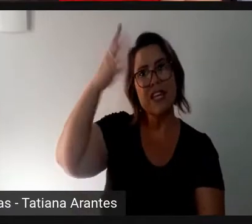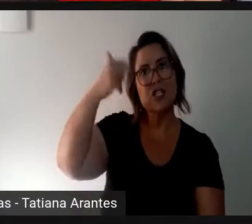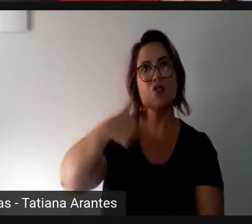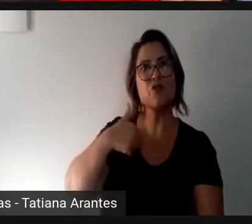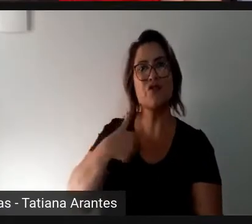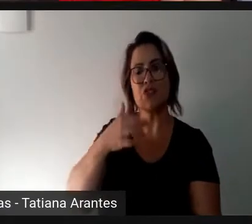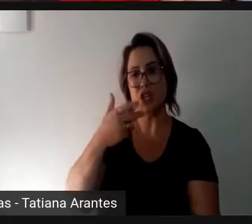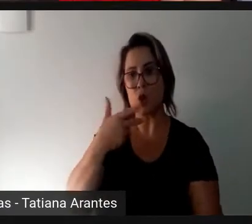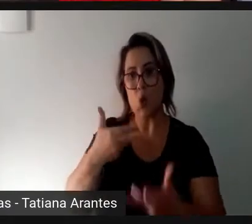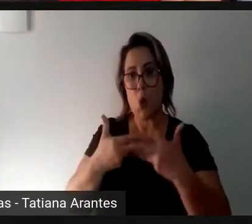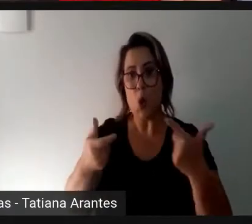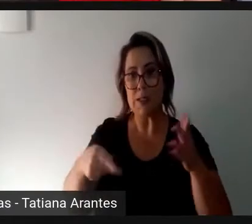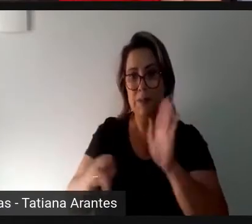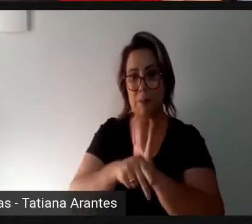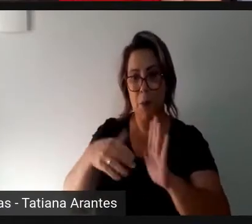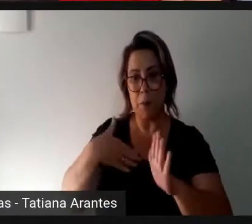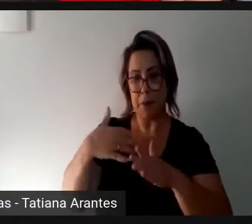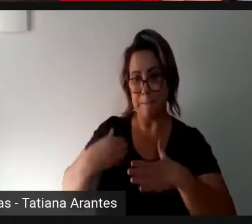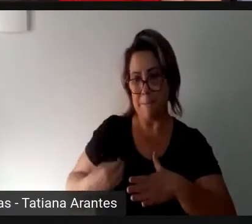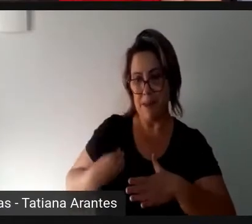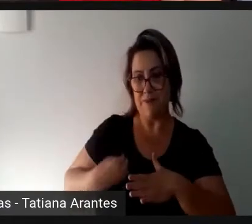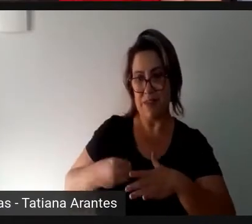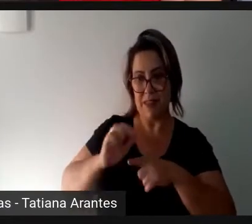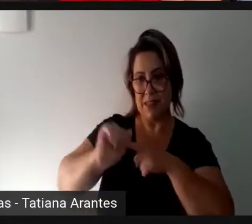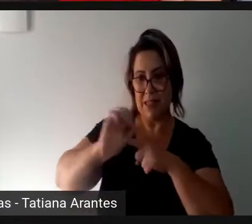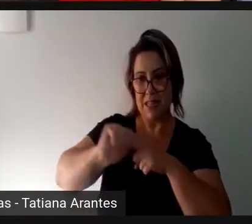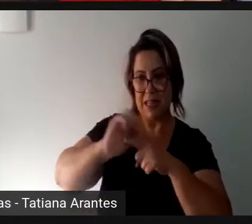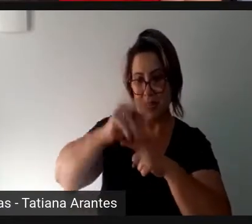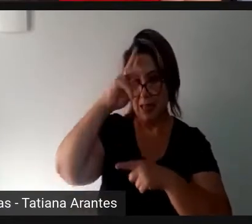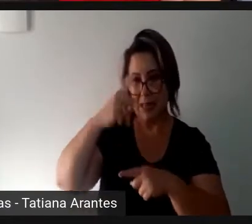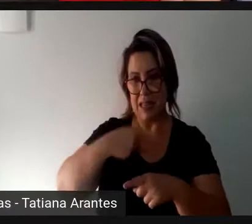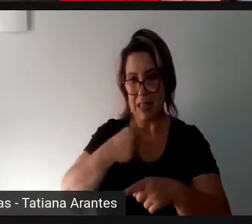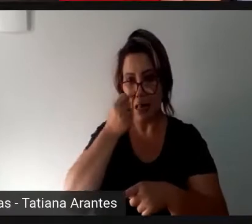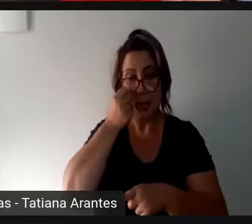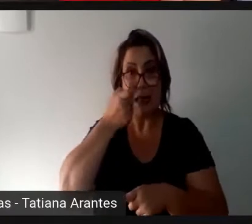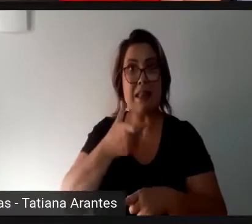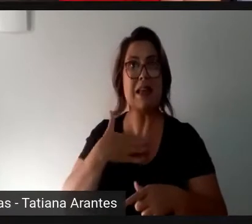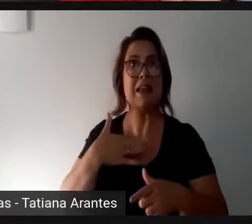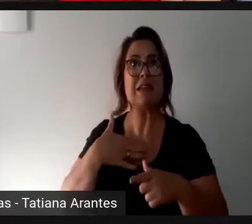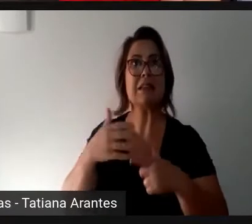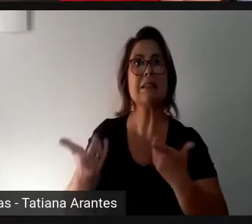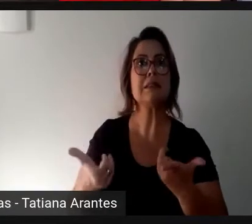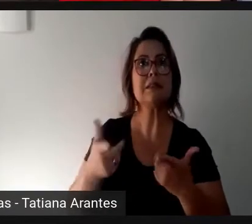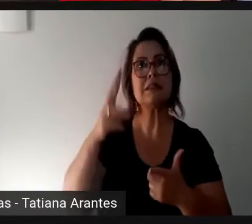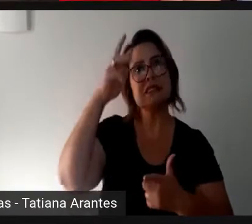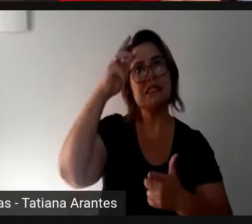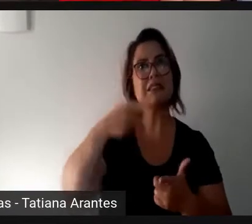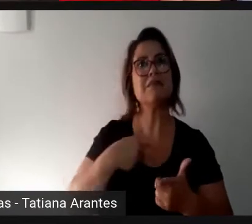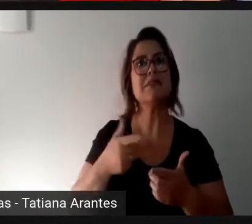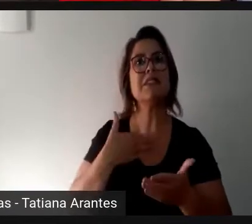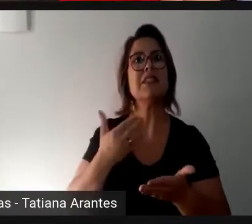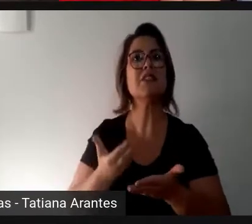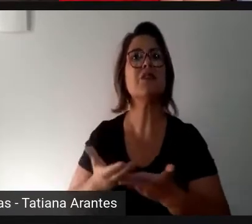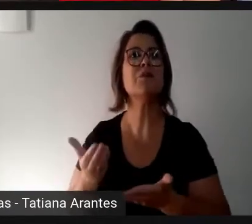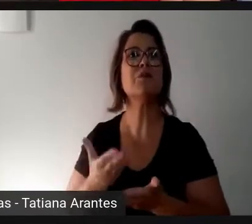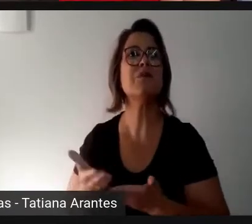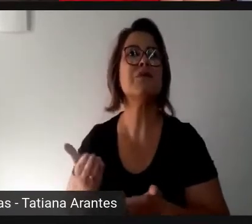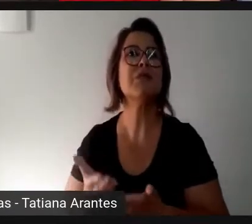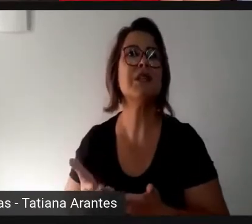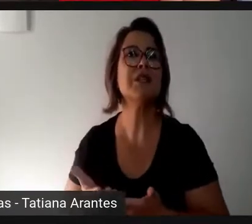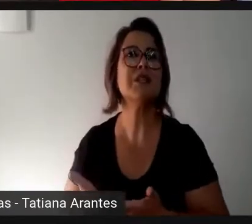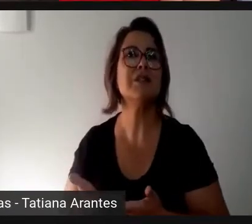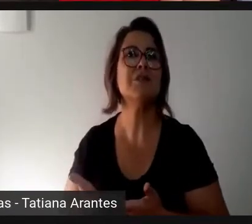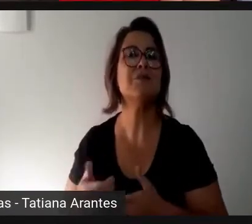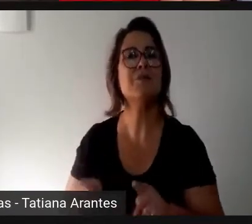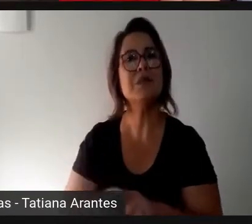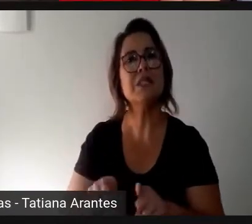interesse da companhia, é corrupção. Então, veja, quando eu falo isso, eu estou aproximando muito o efeito de corrupção com o